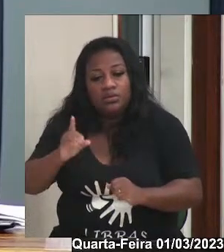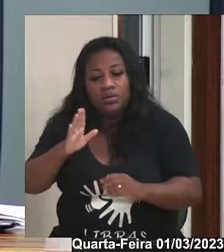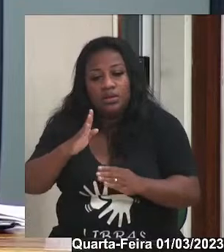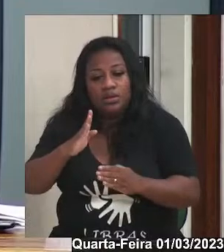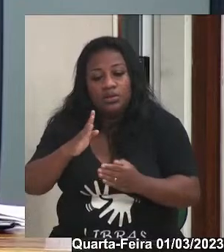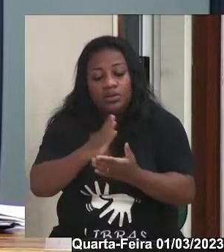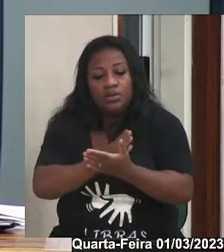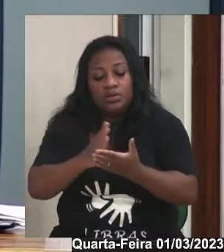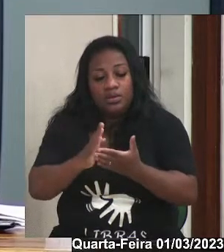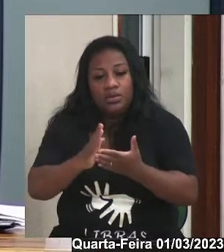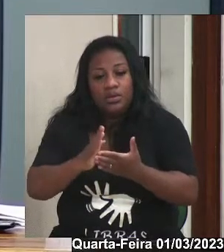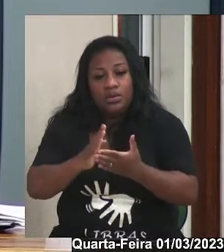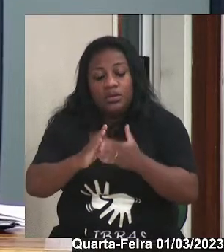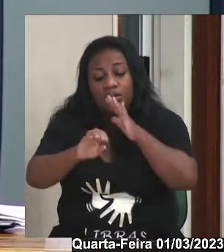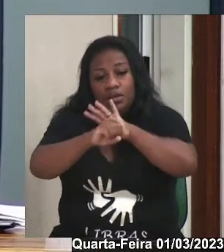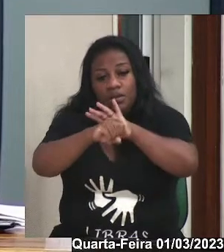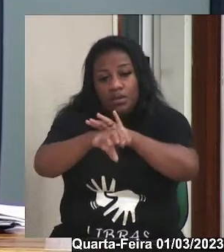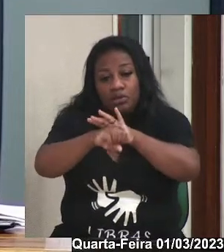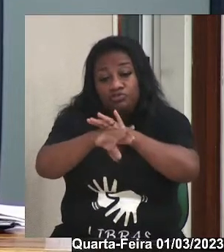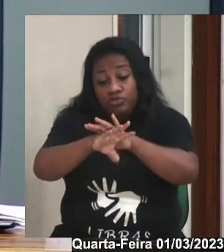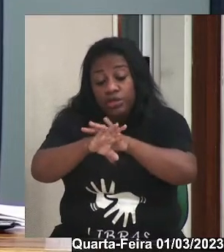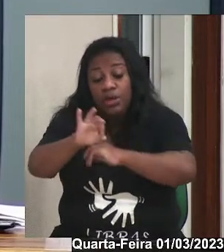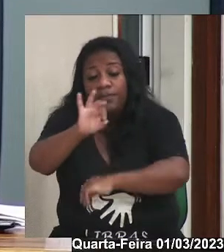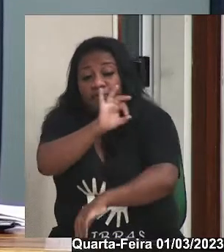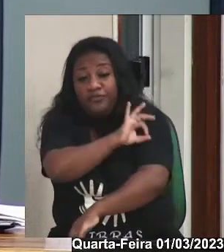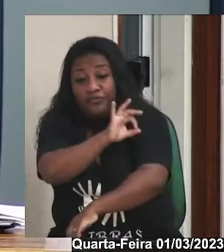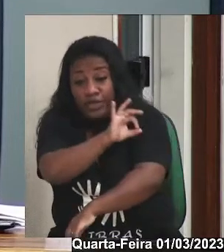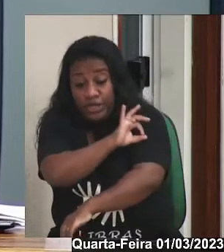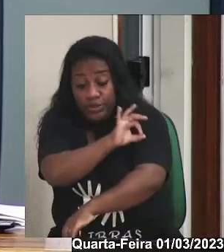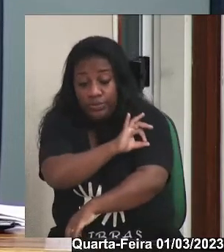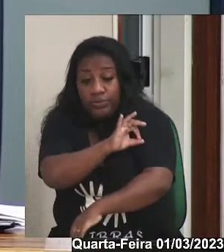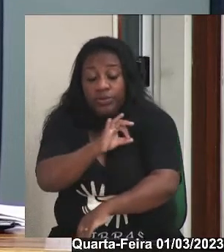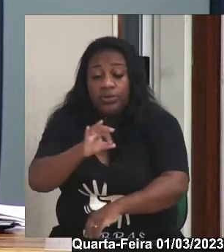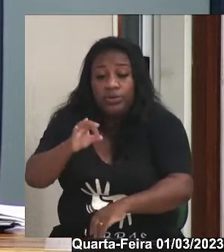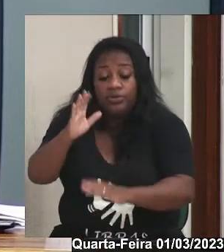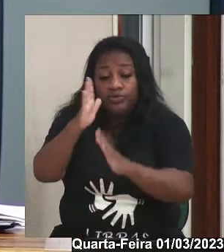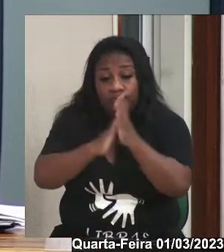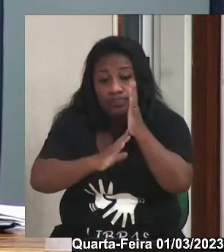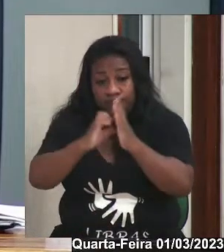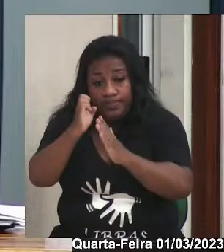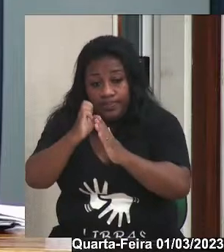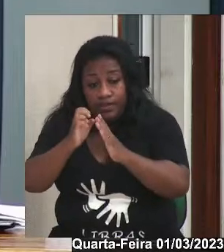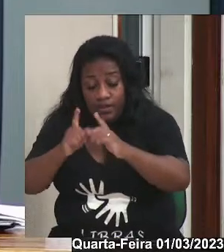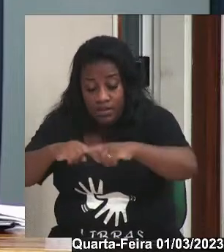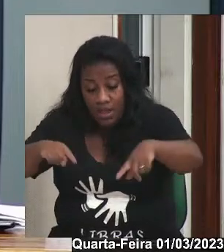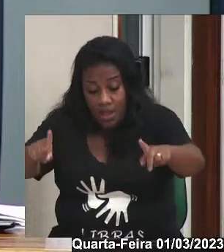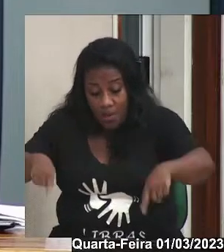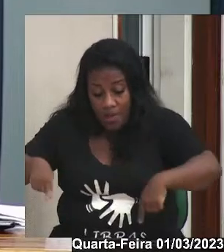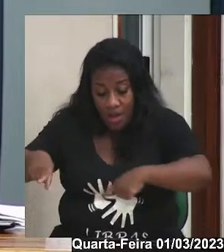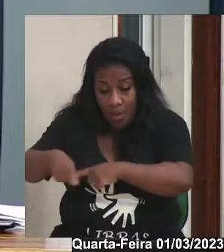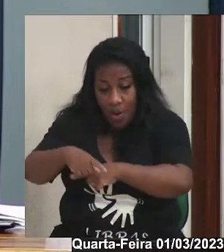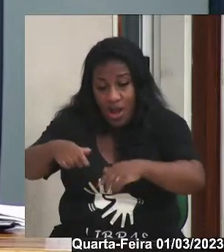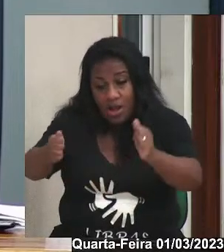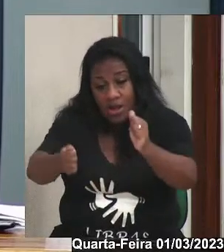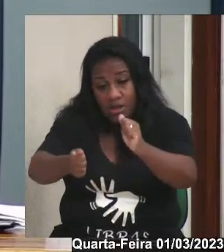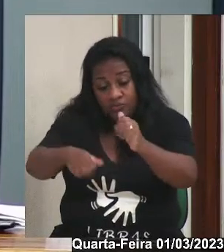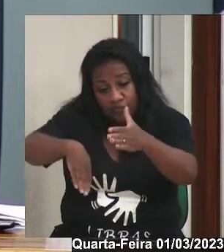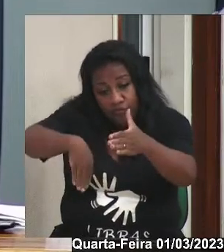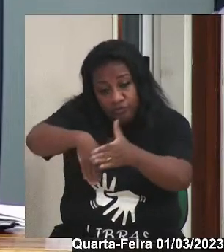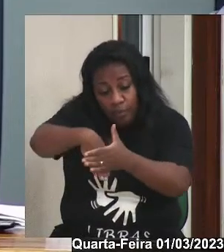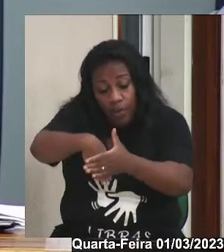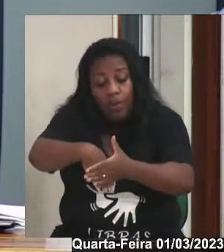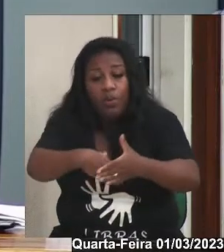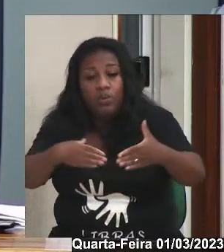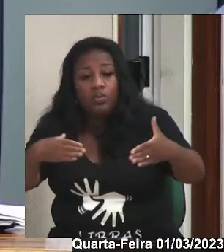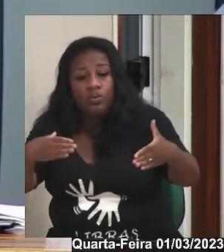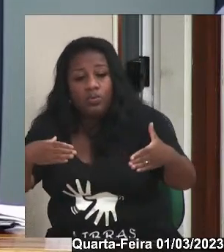Indicação número 6/2023. Indica ao prefeito do Embu das Artes a construção de uma quadra de futebol society na Praça Washington